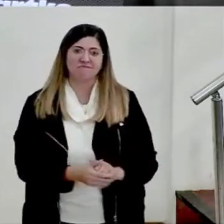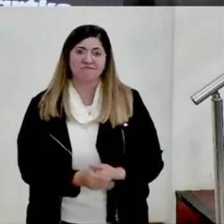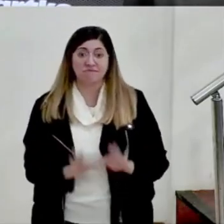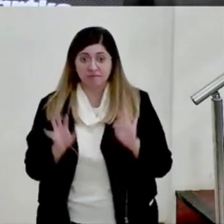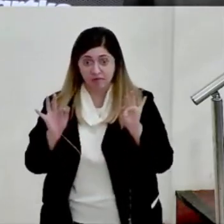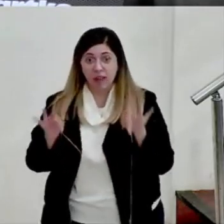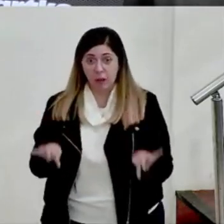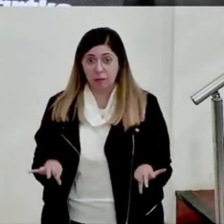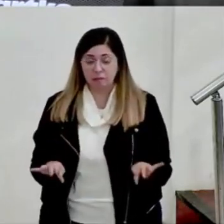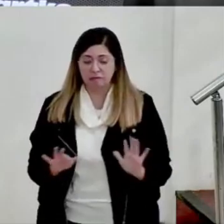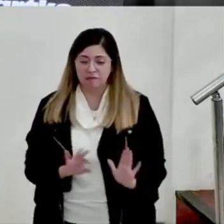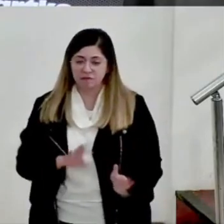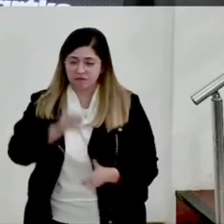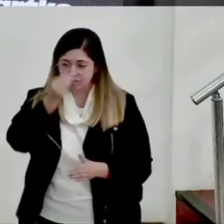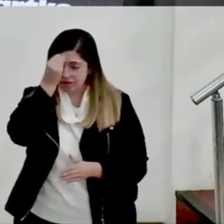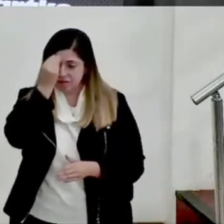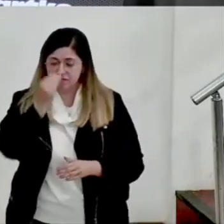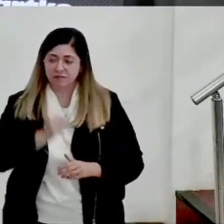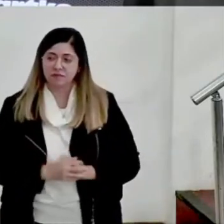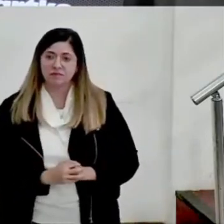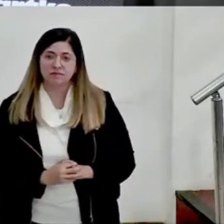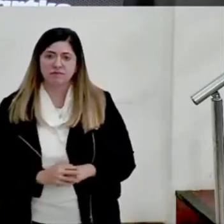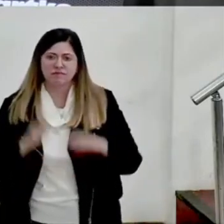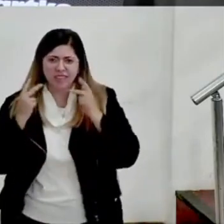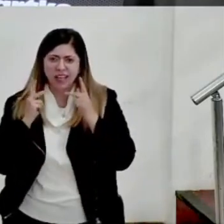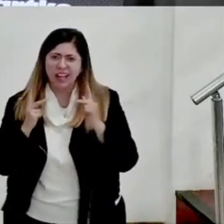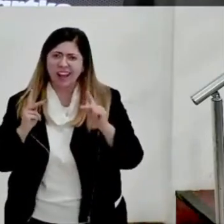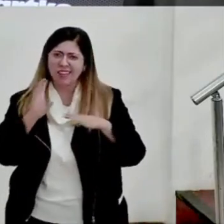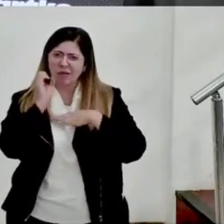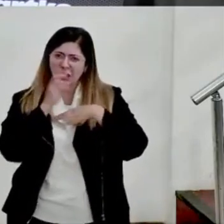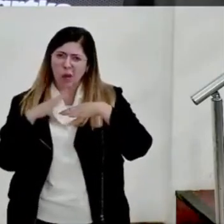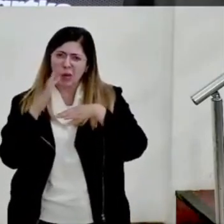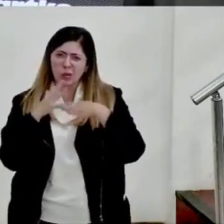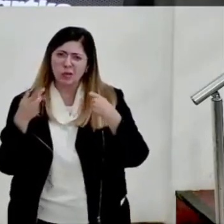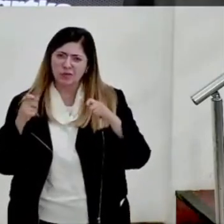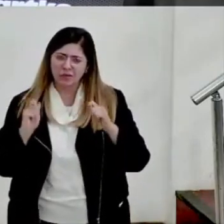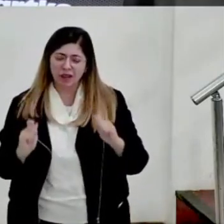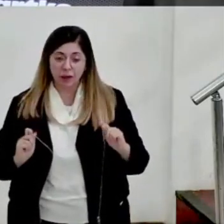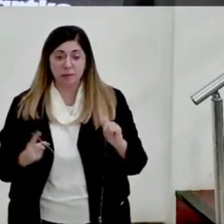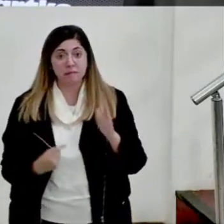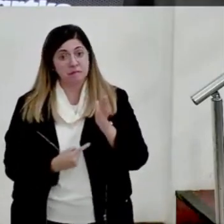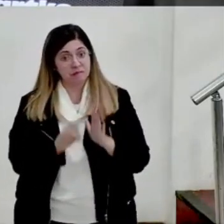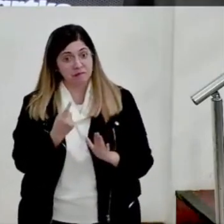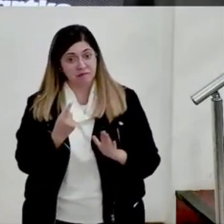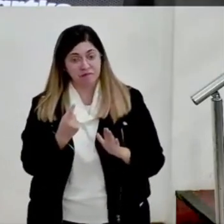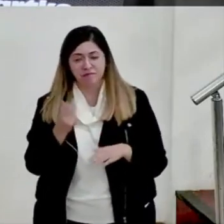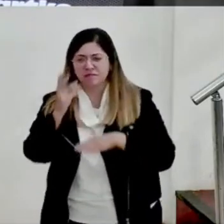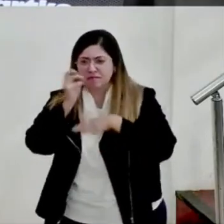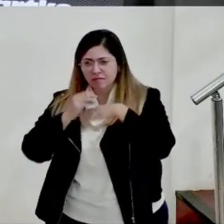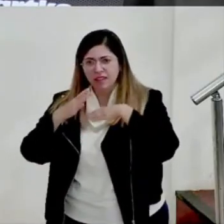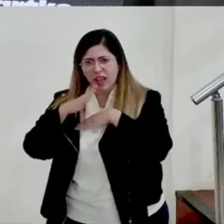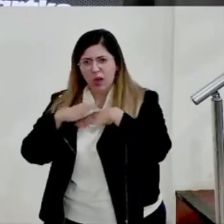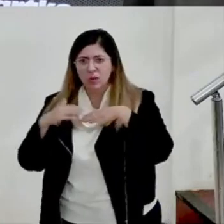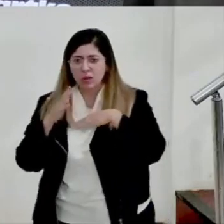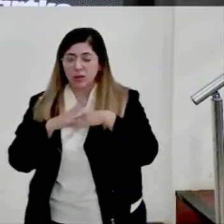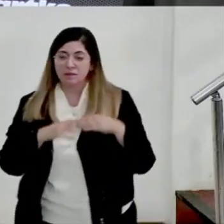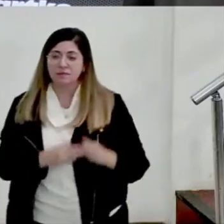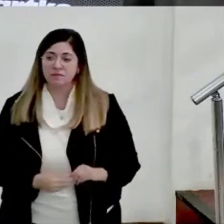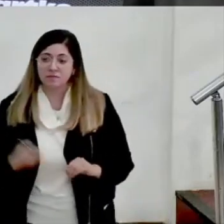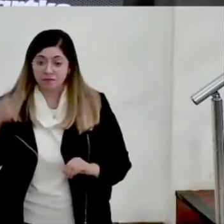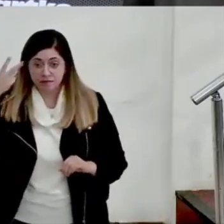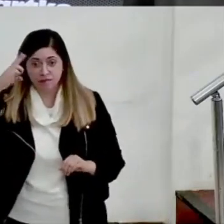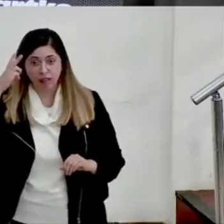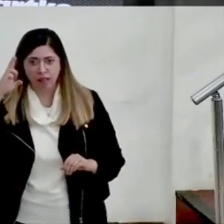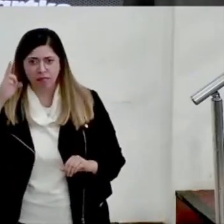Concluindo, o sermão desta noite é um sermão de consolo para todos nós. Primeiro, ele nos consola por nos lembrar que